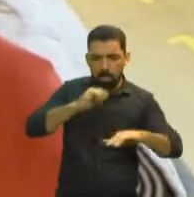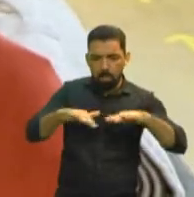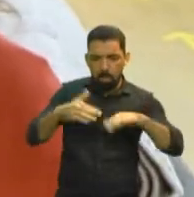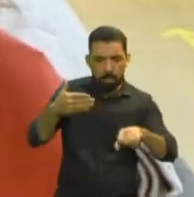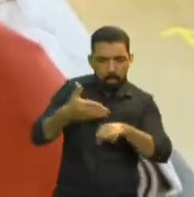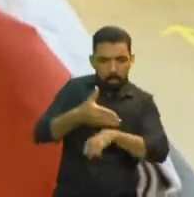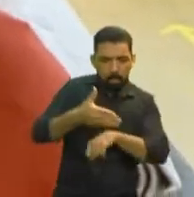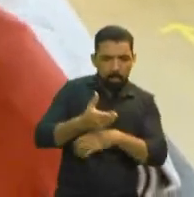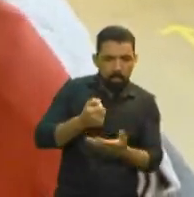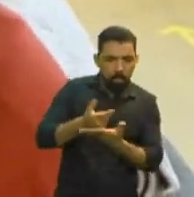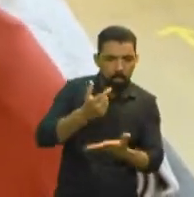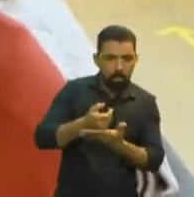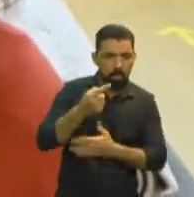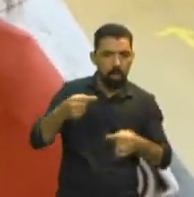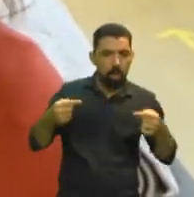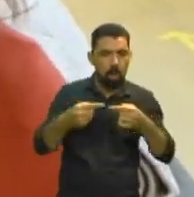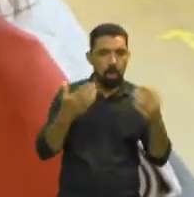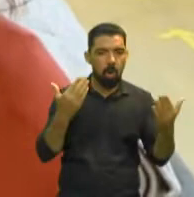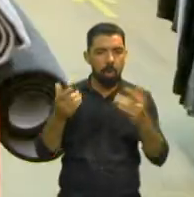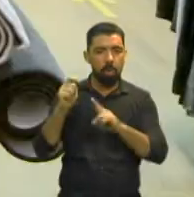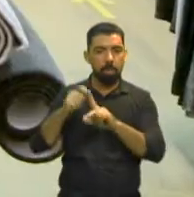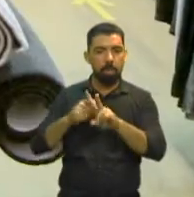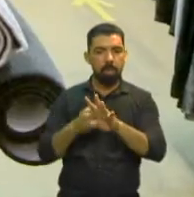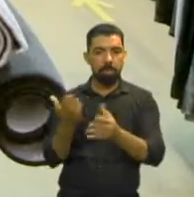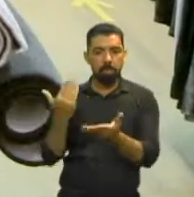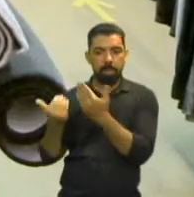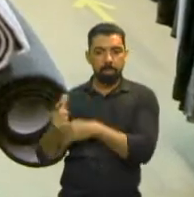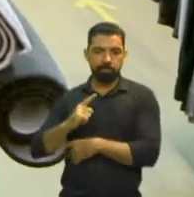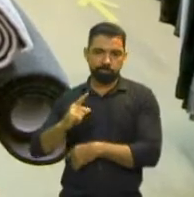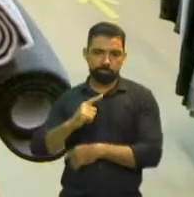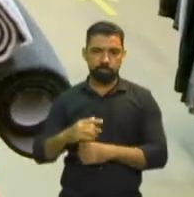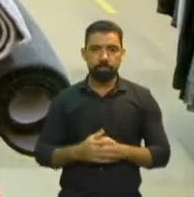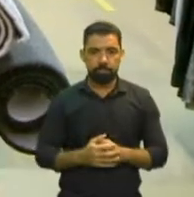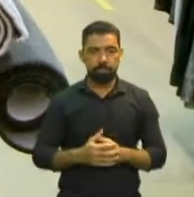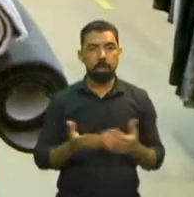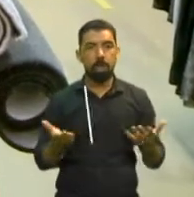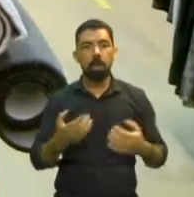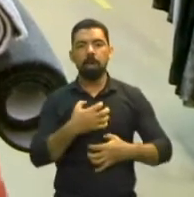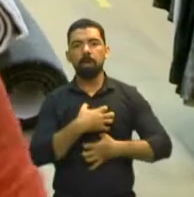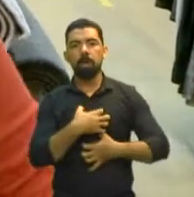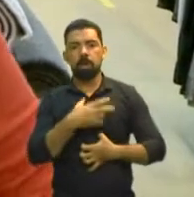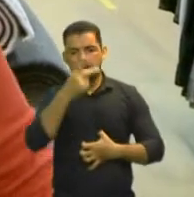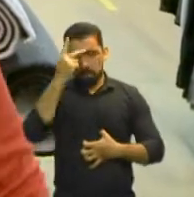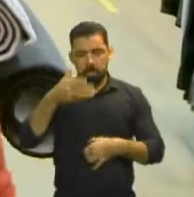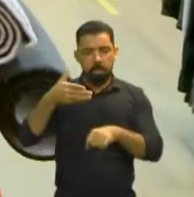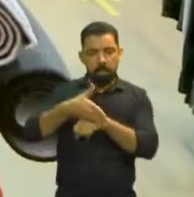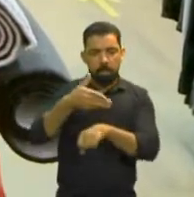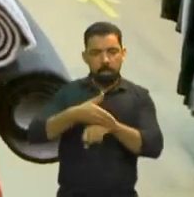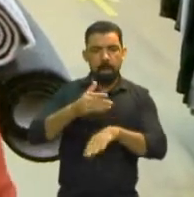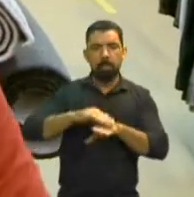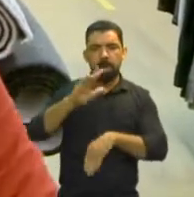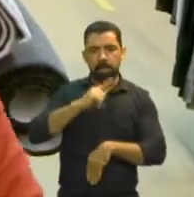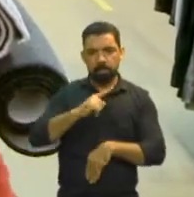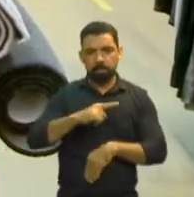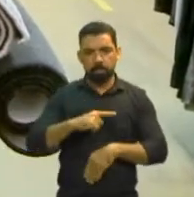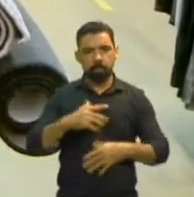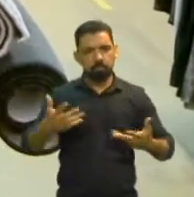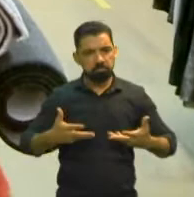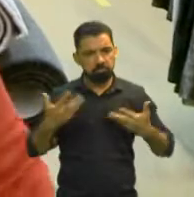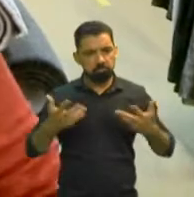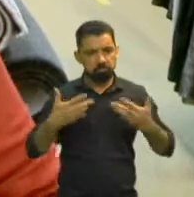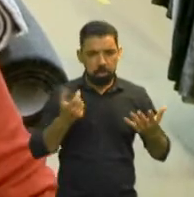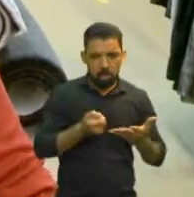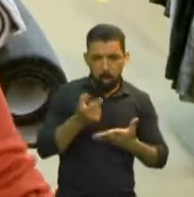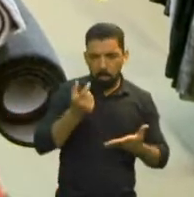em comparação aos meses anteriores. Nós estamos sentindo aqui o público assim super animado, super